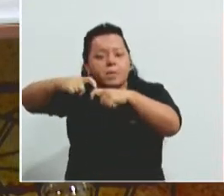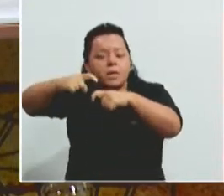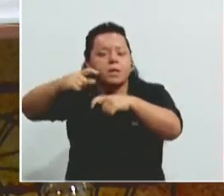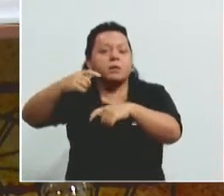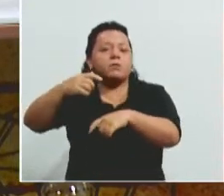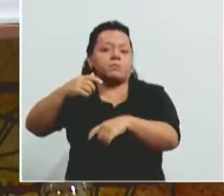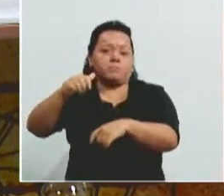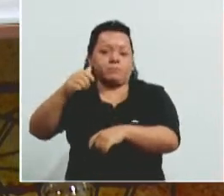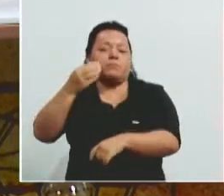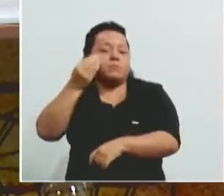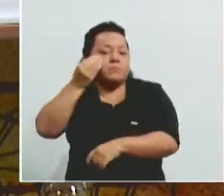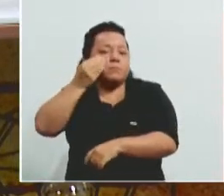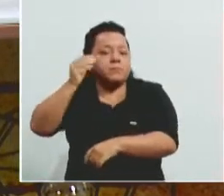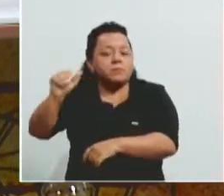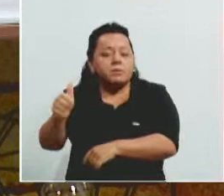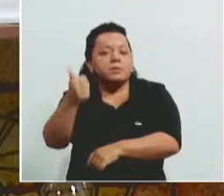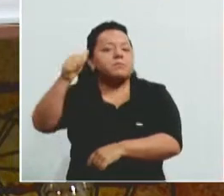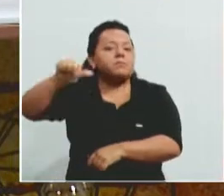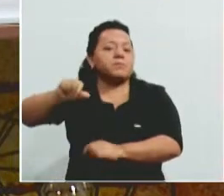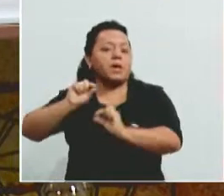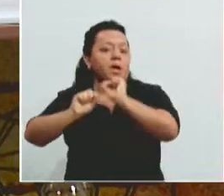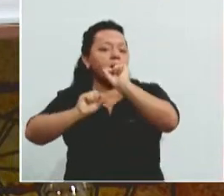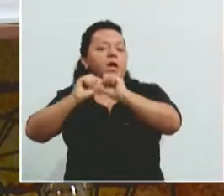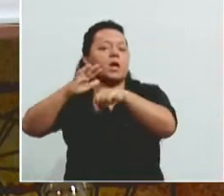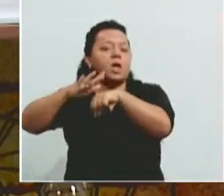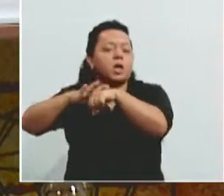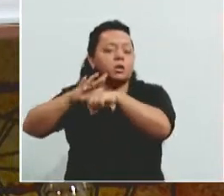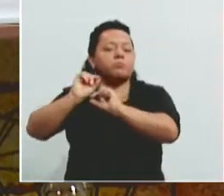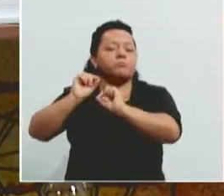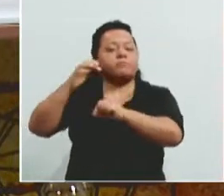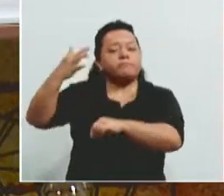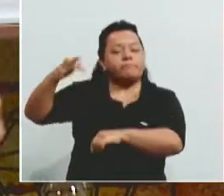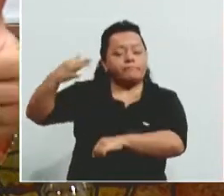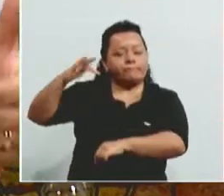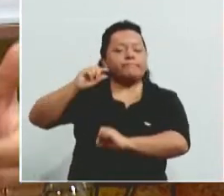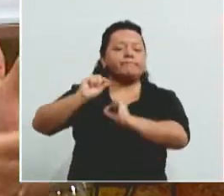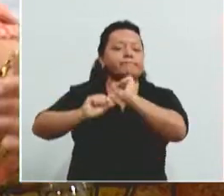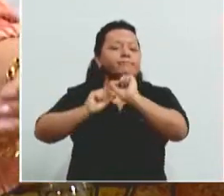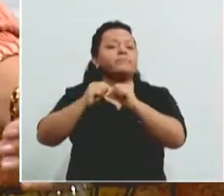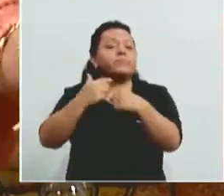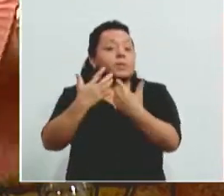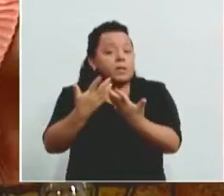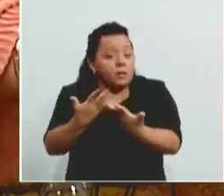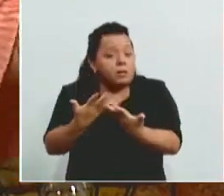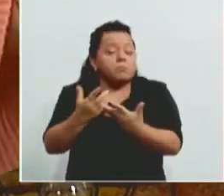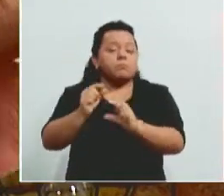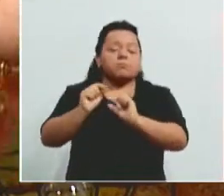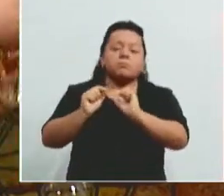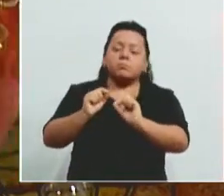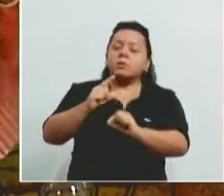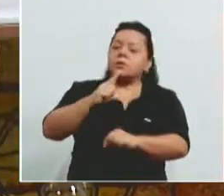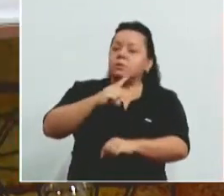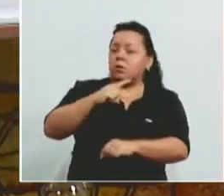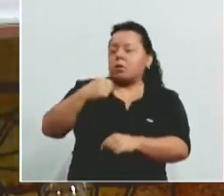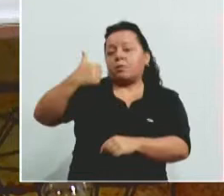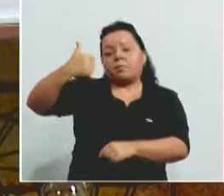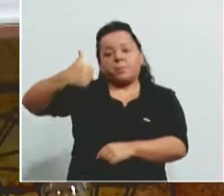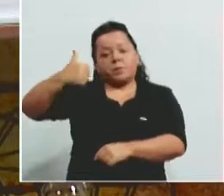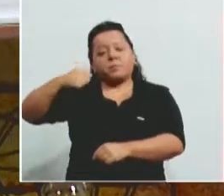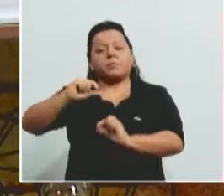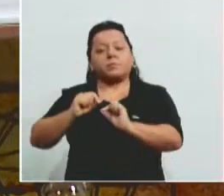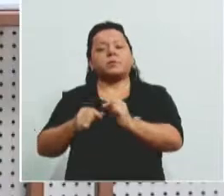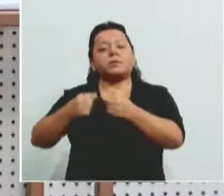gente descartar doenças, né, patologias, ou se a dor é de origem primária, como eu expliquei lá no primeiro